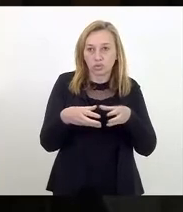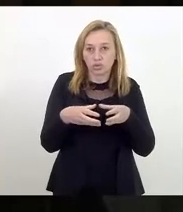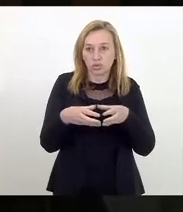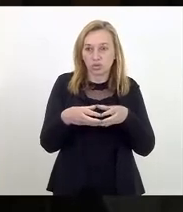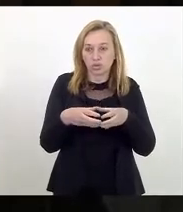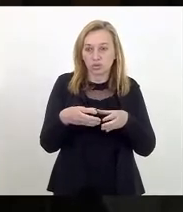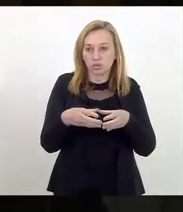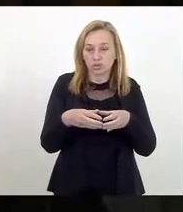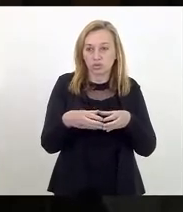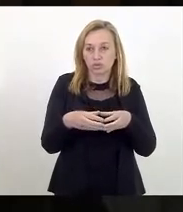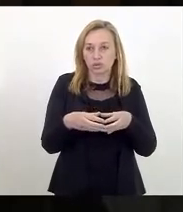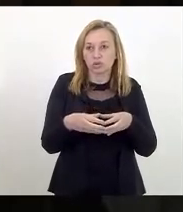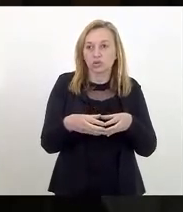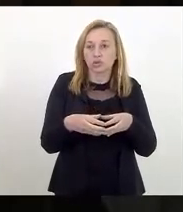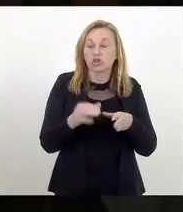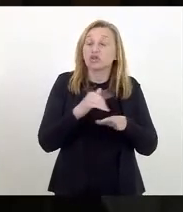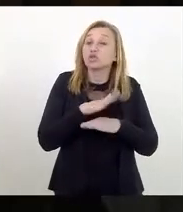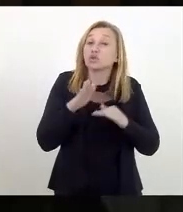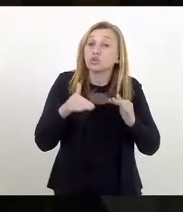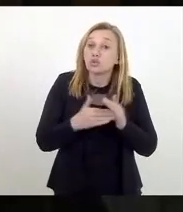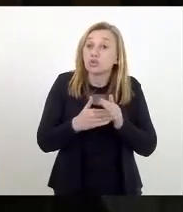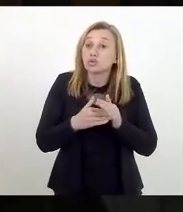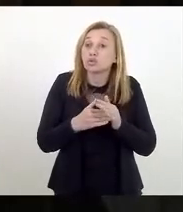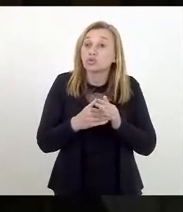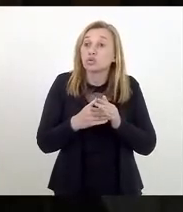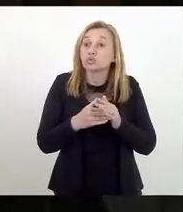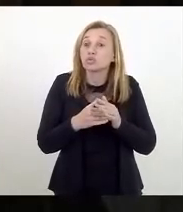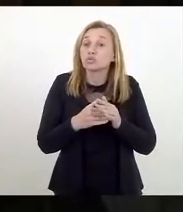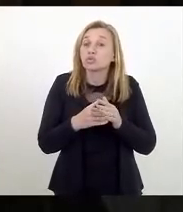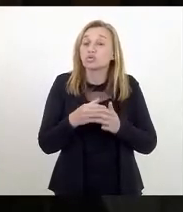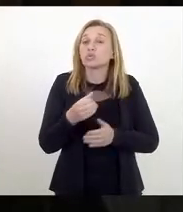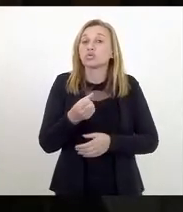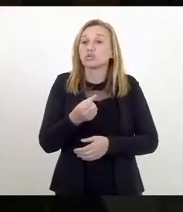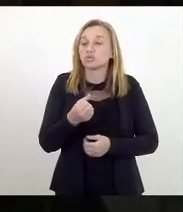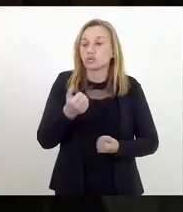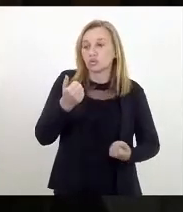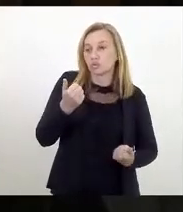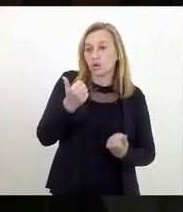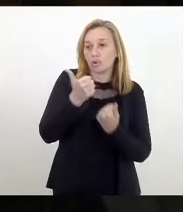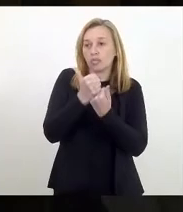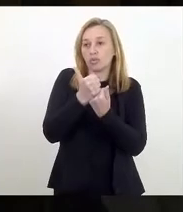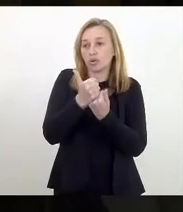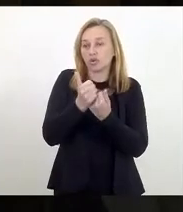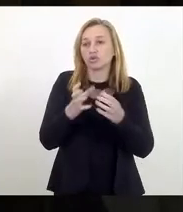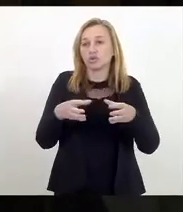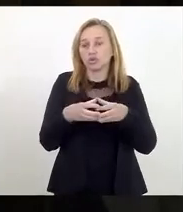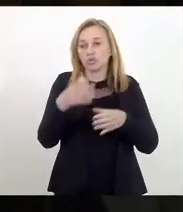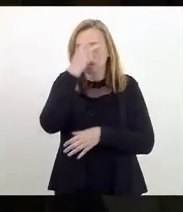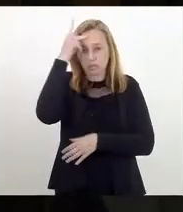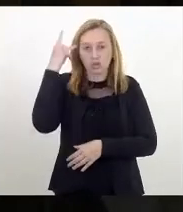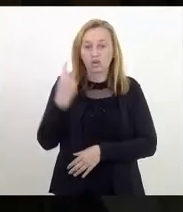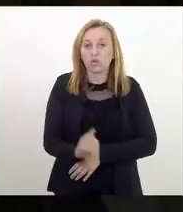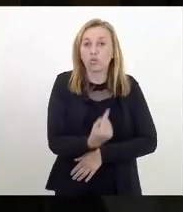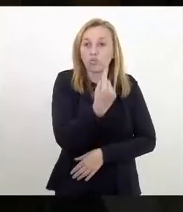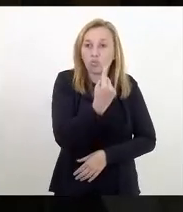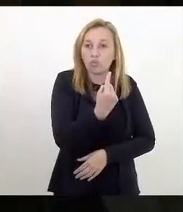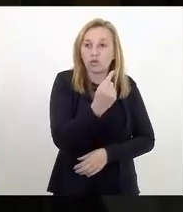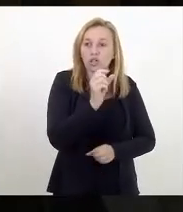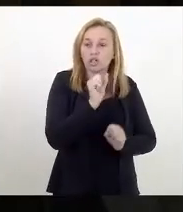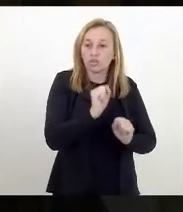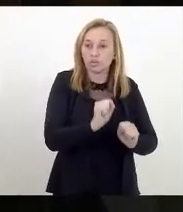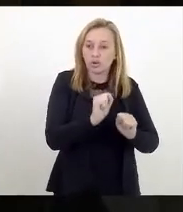mas também de todo o seu quadro de pessoal de apoio. Não há um que possa funcionar